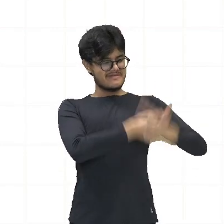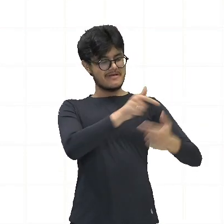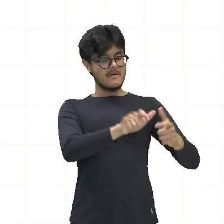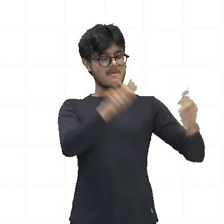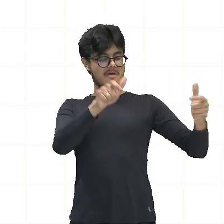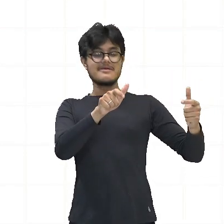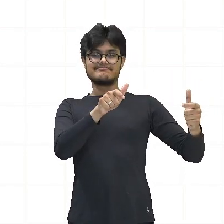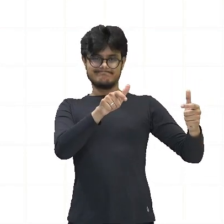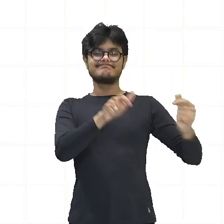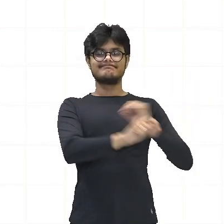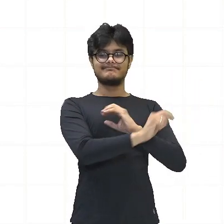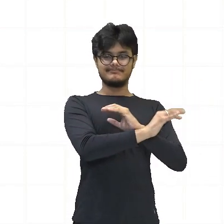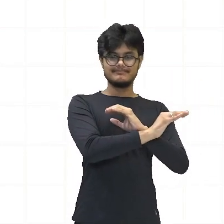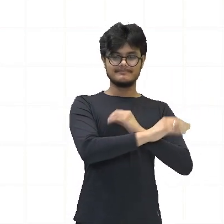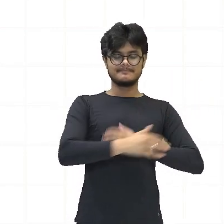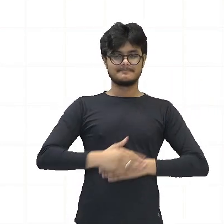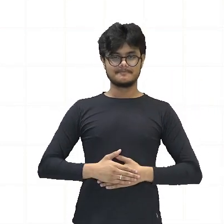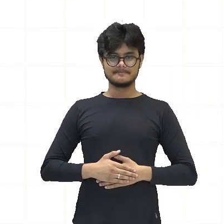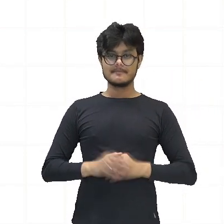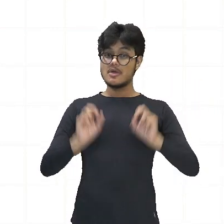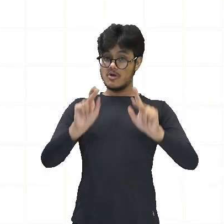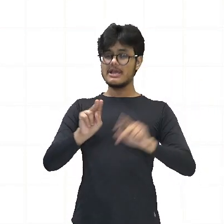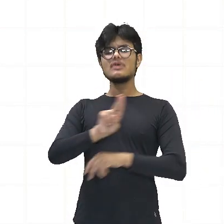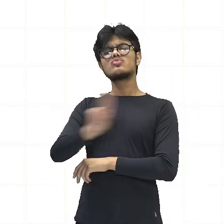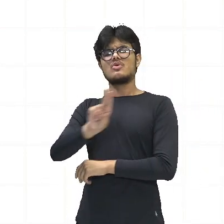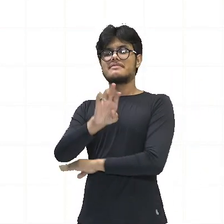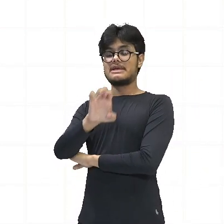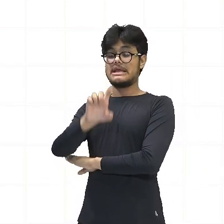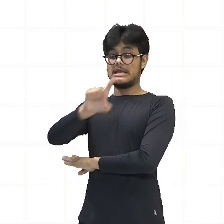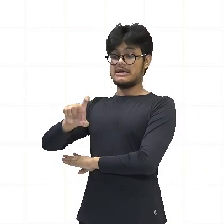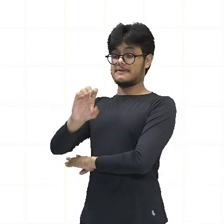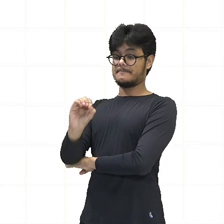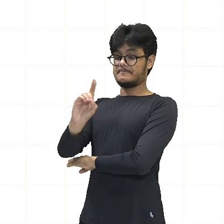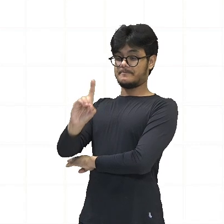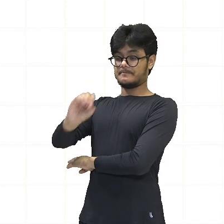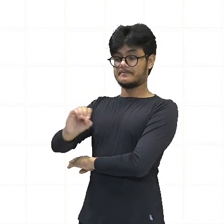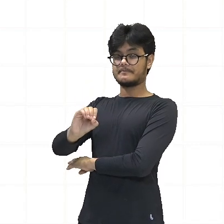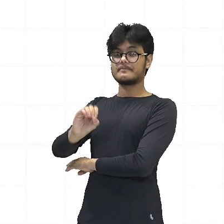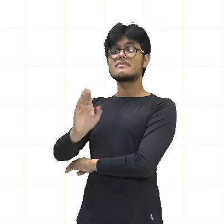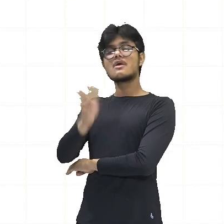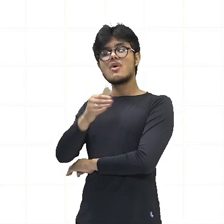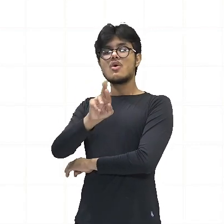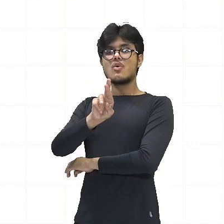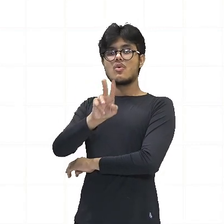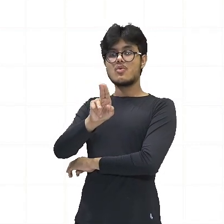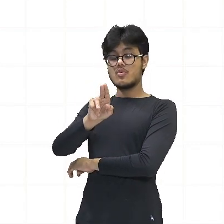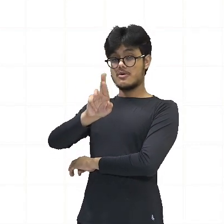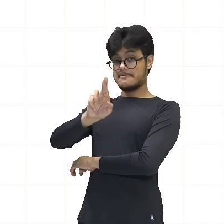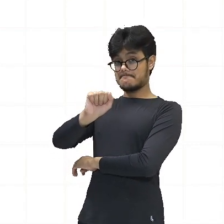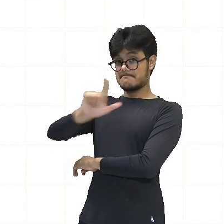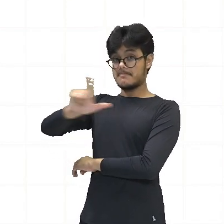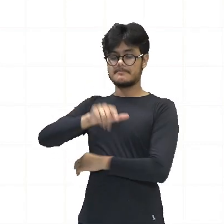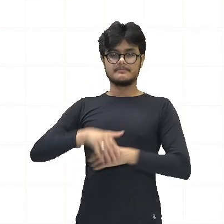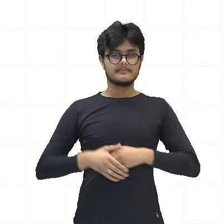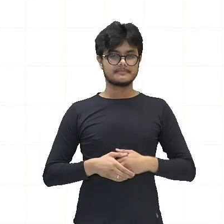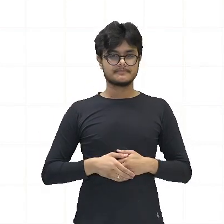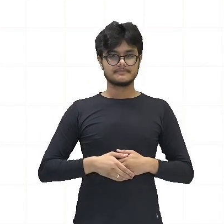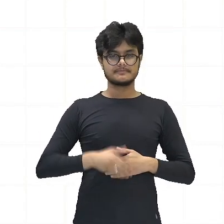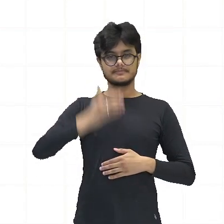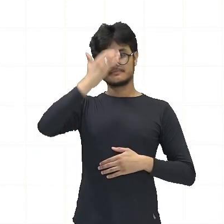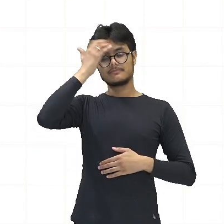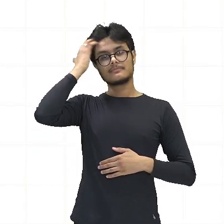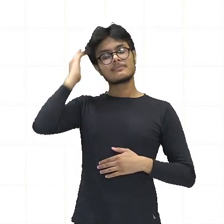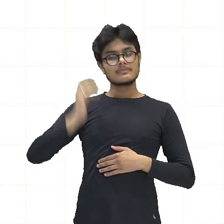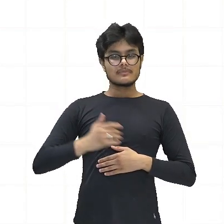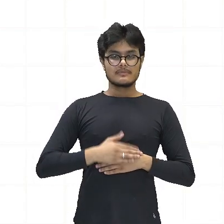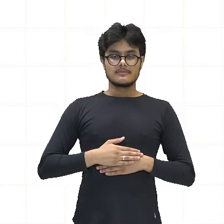se deslocando do campo para as cidades onde estavam concentradas as fábricas. Então, as